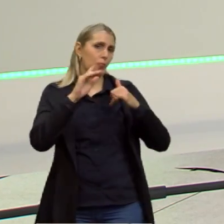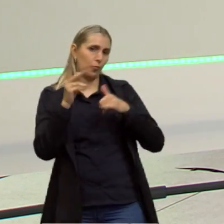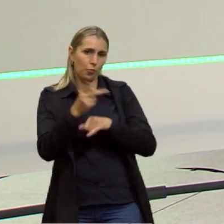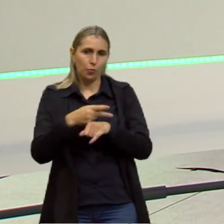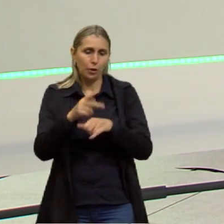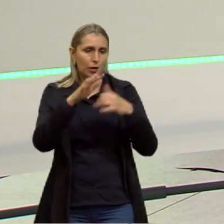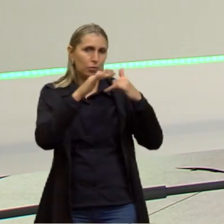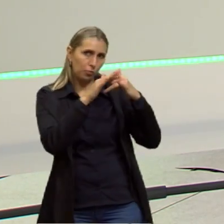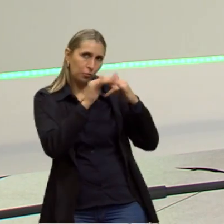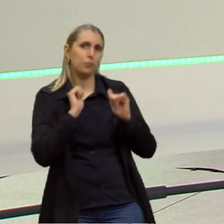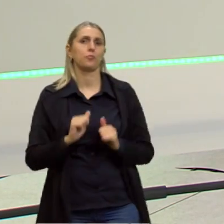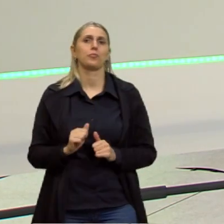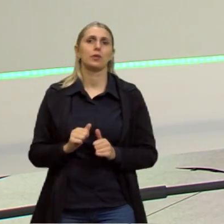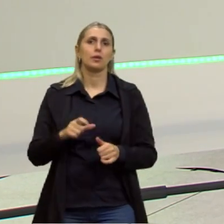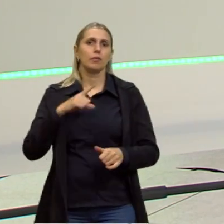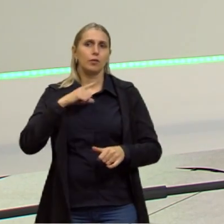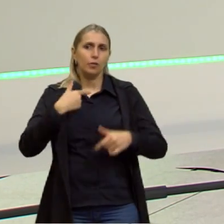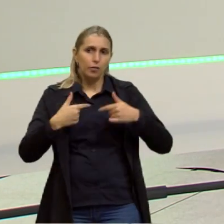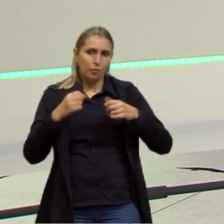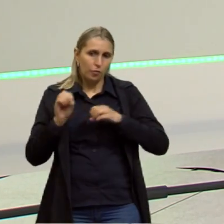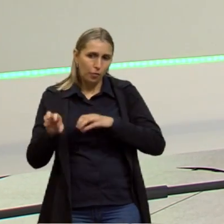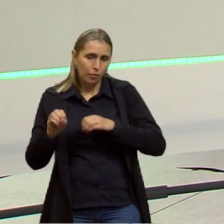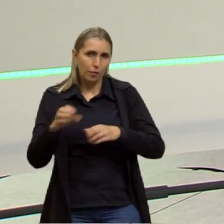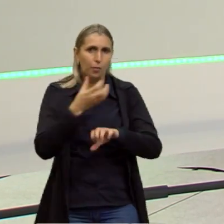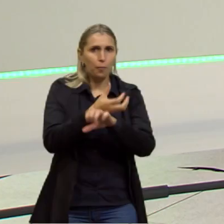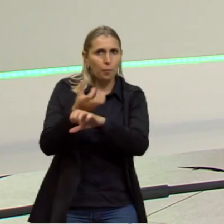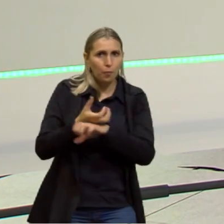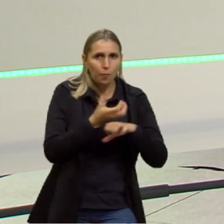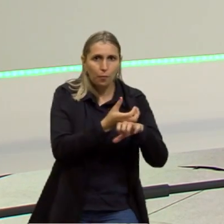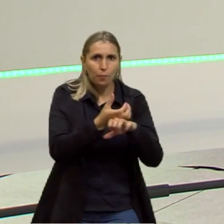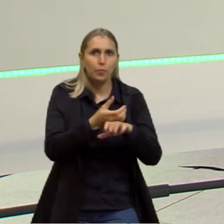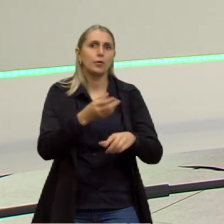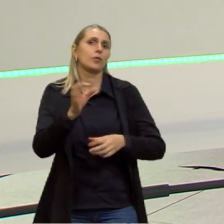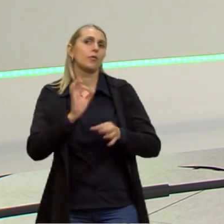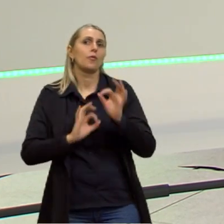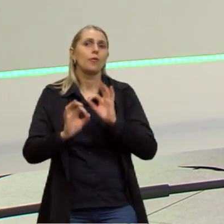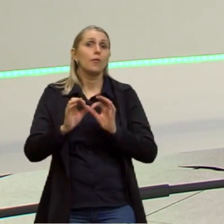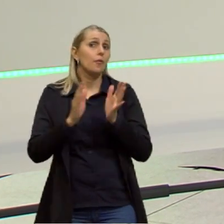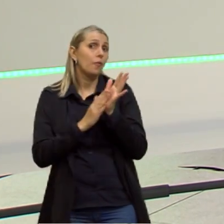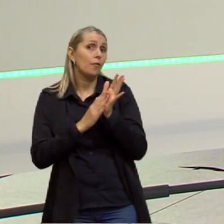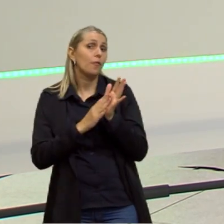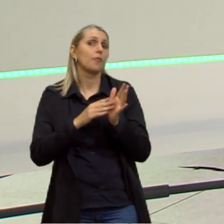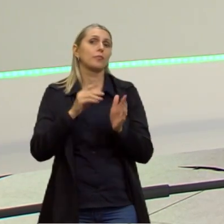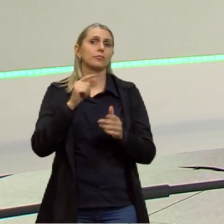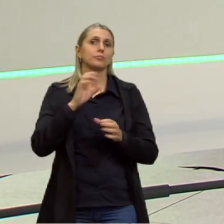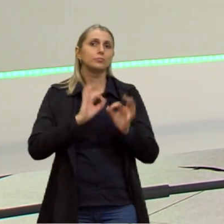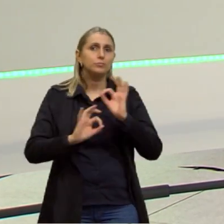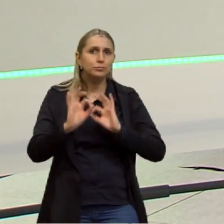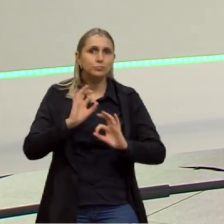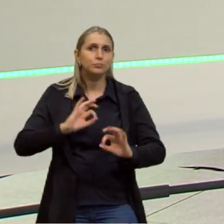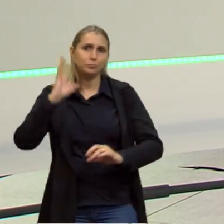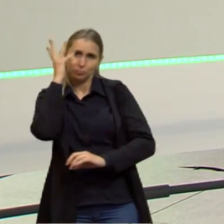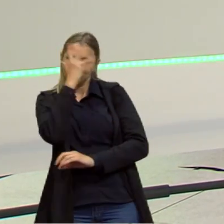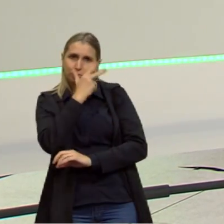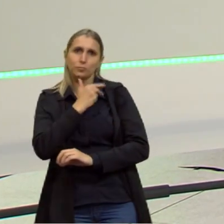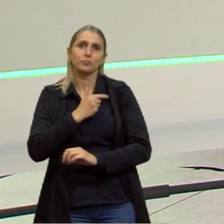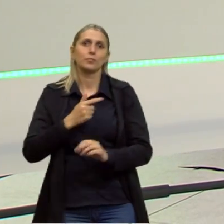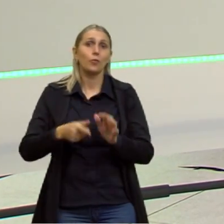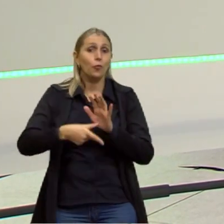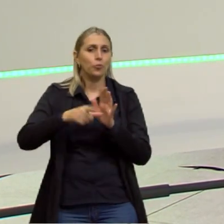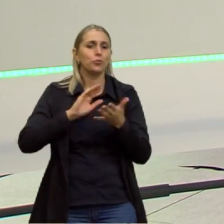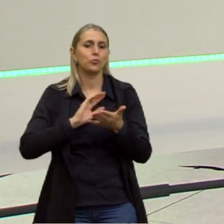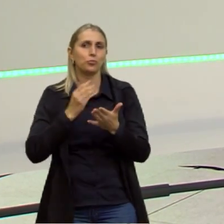procurar eu vou trabalhar disciplina de língua portuguesa com vocês e tentar procurar vocês então para esse projeto maravilhoso que é